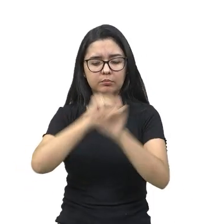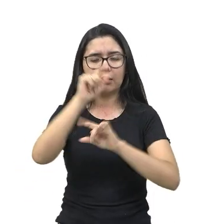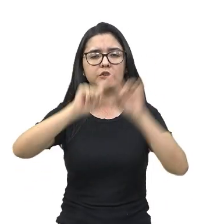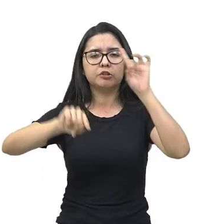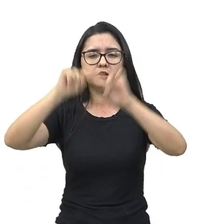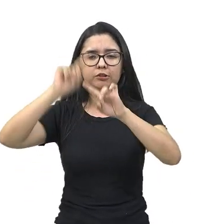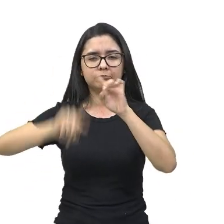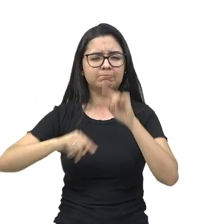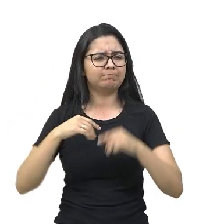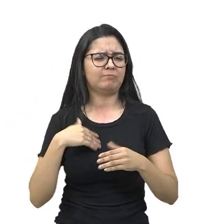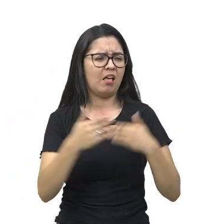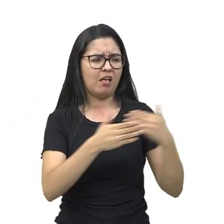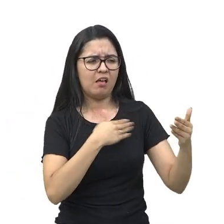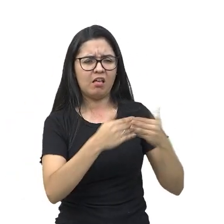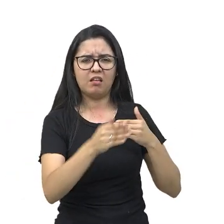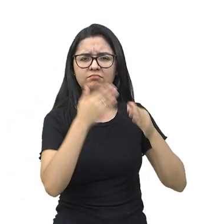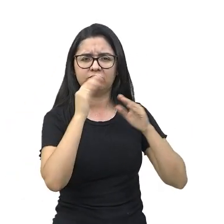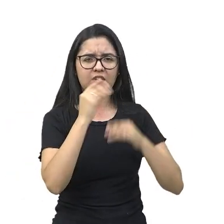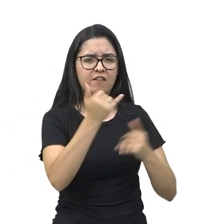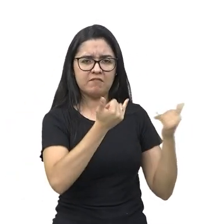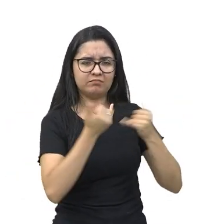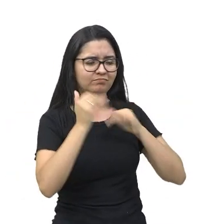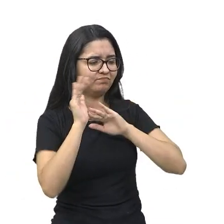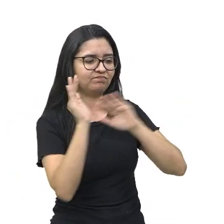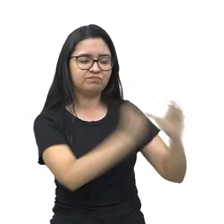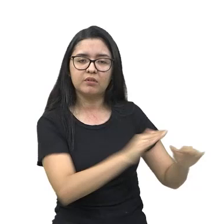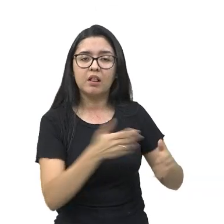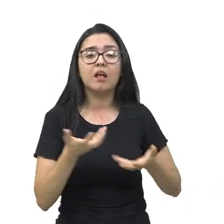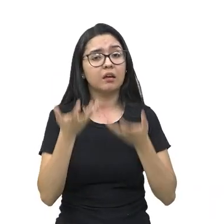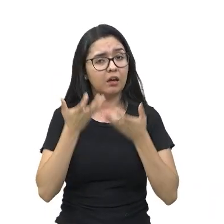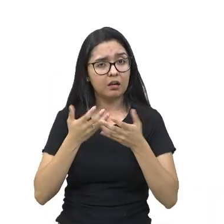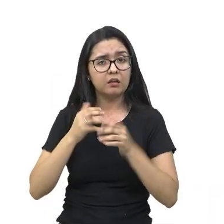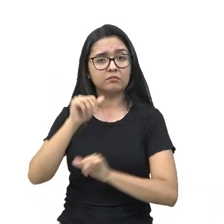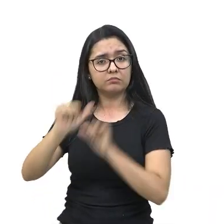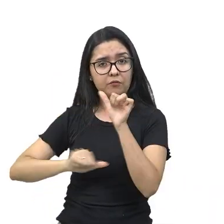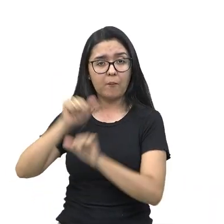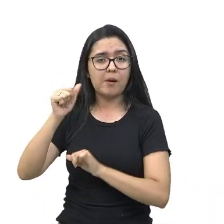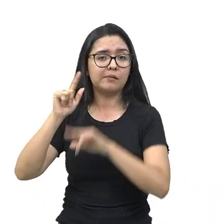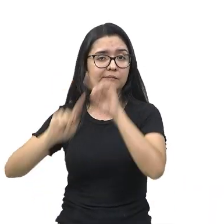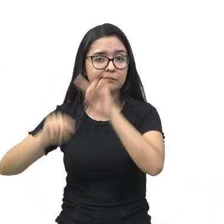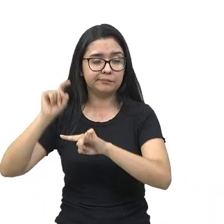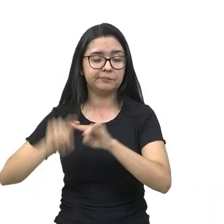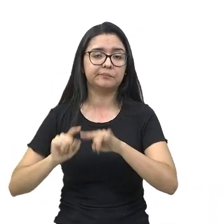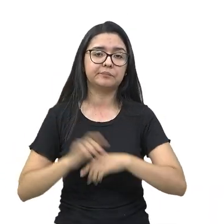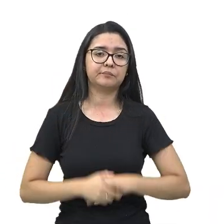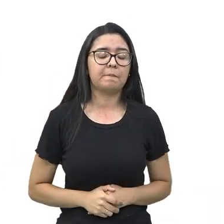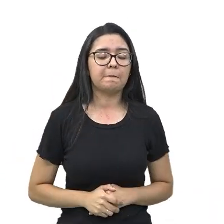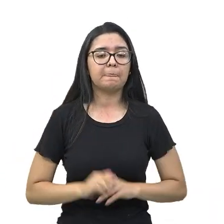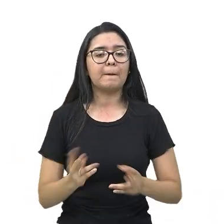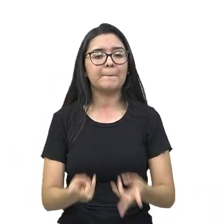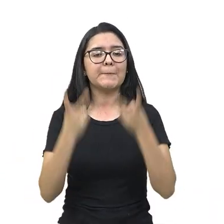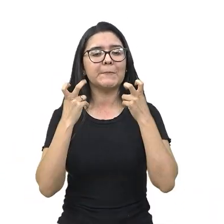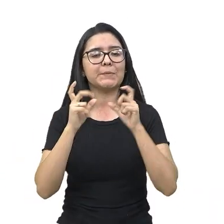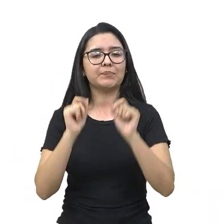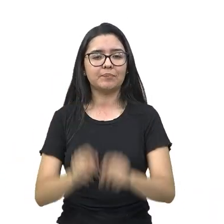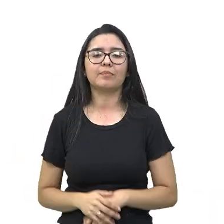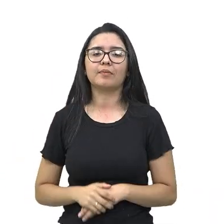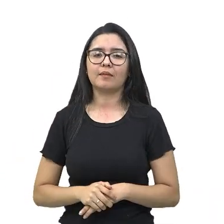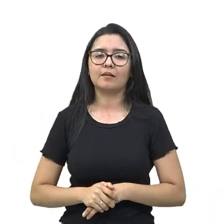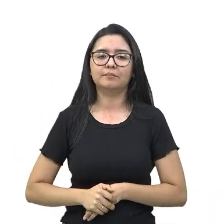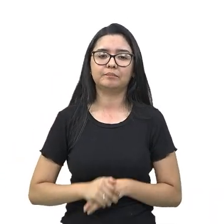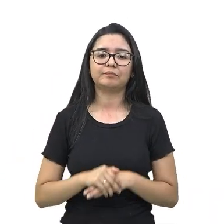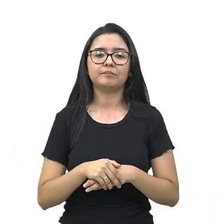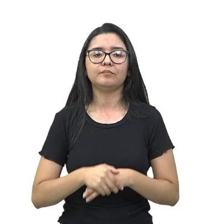não importa o que digam, que aquilo não pode ser desfeito, ela queria porque queria, certo? Olha aqui a nossa deusa Jaci, ou